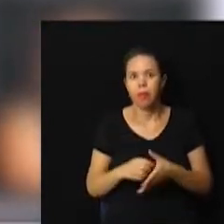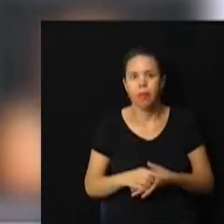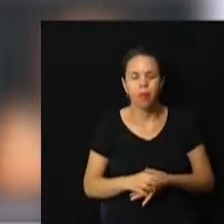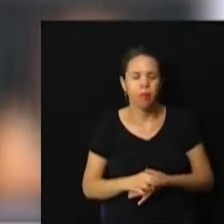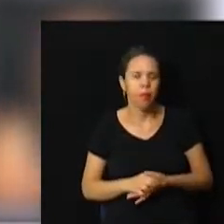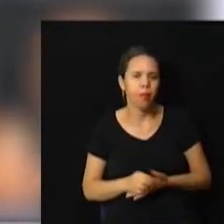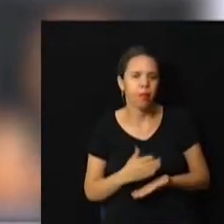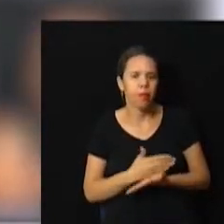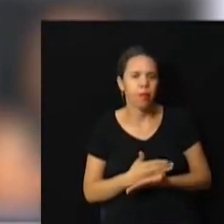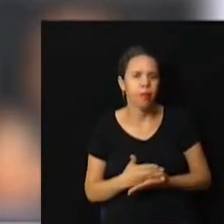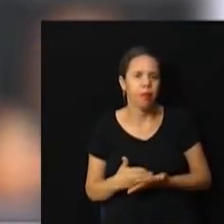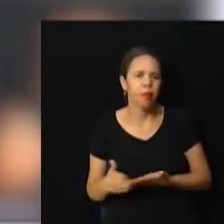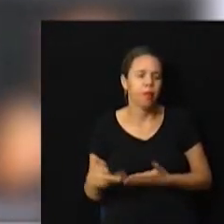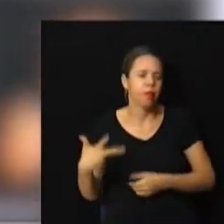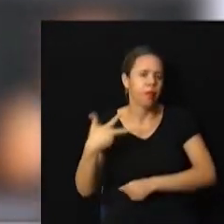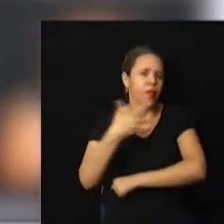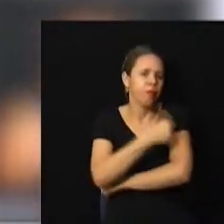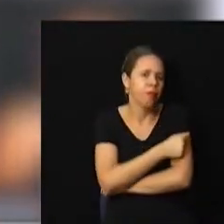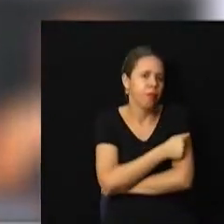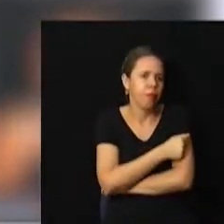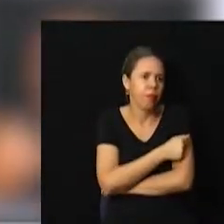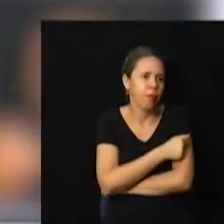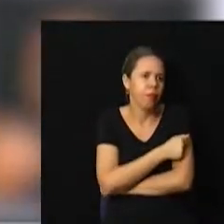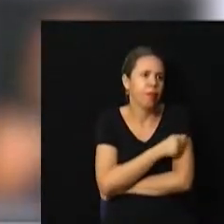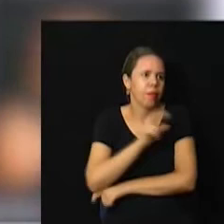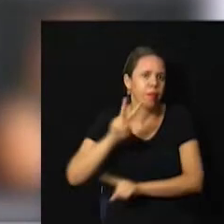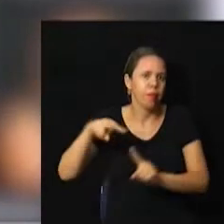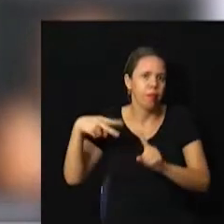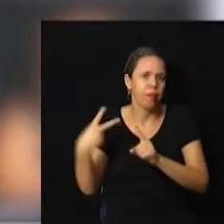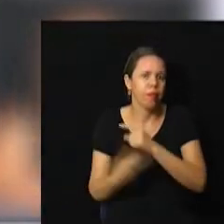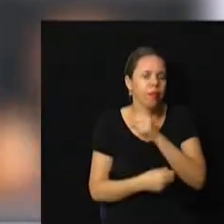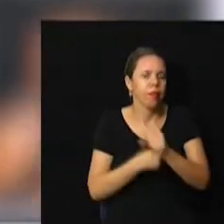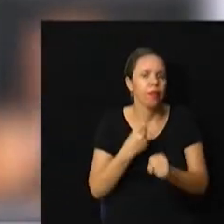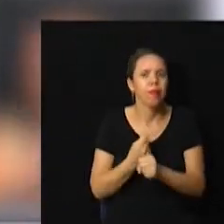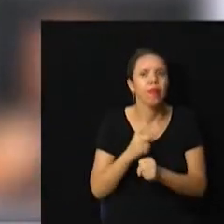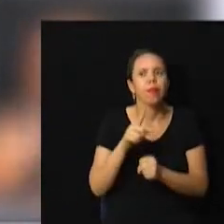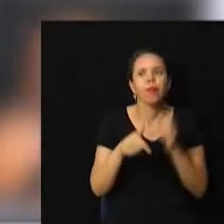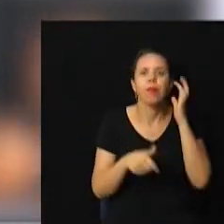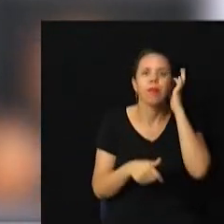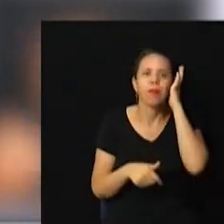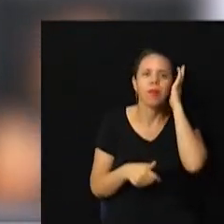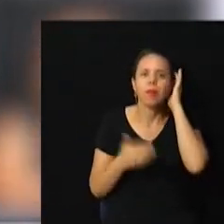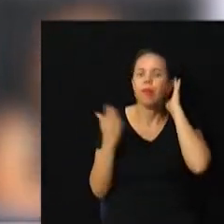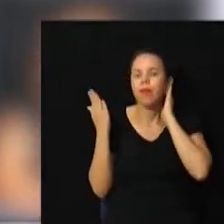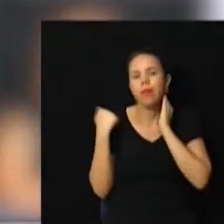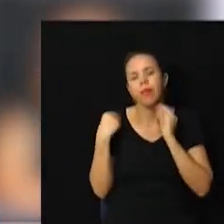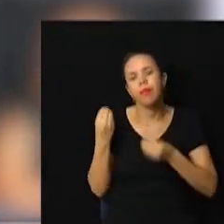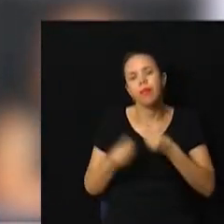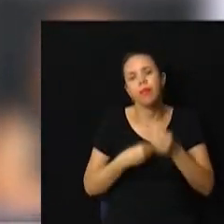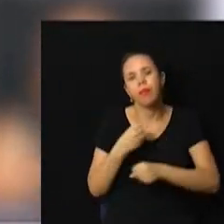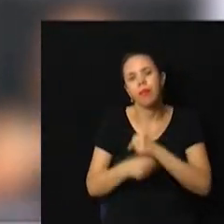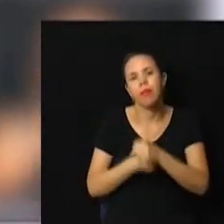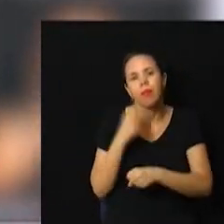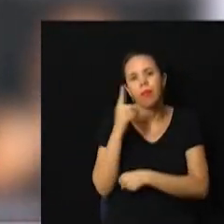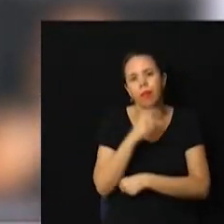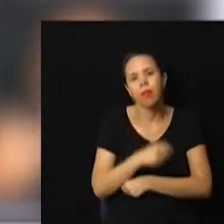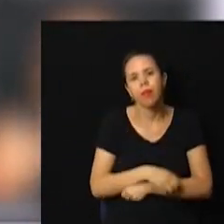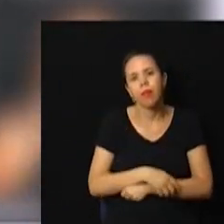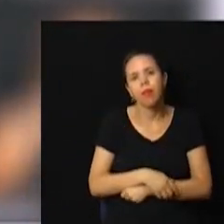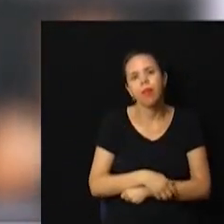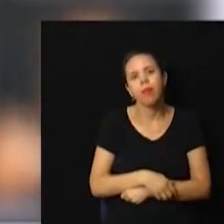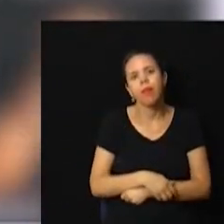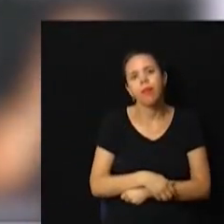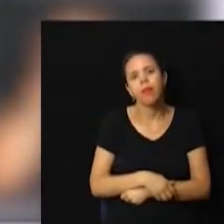meses. Nós começamos aí a vacinação, toda a perspectiva do ano, e depois todo mundo sabe como foi um ano